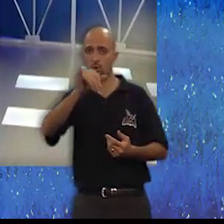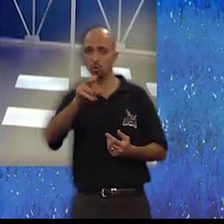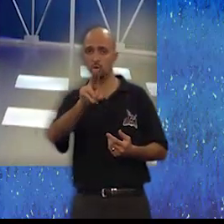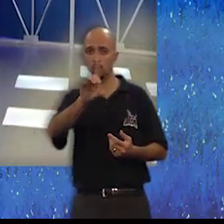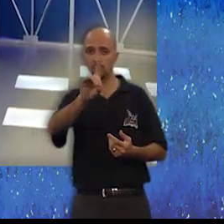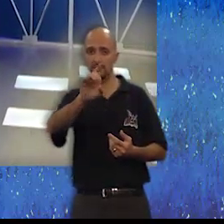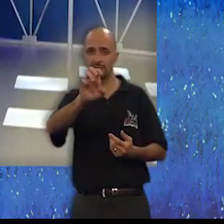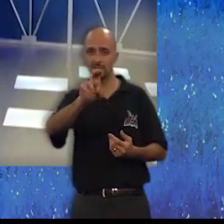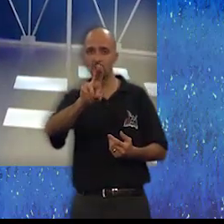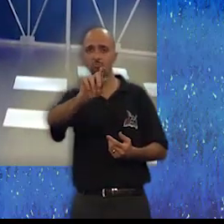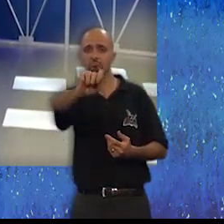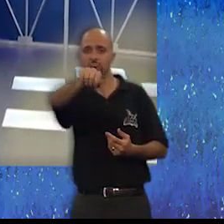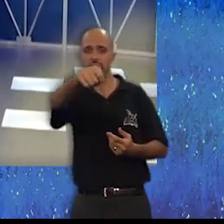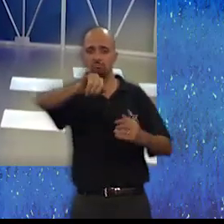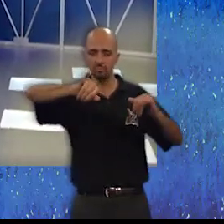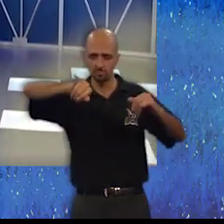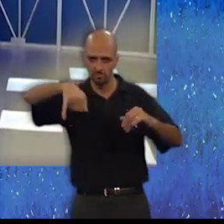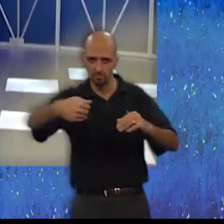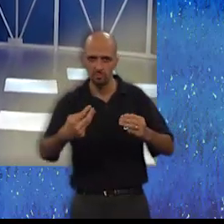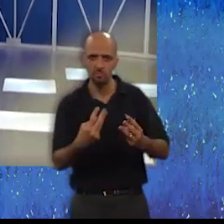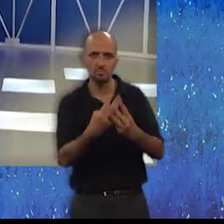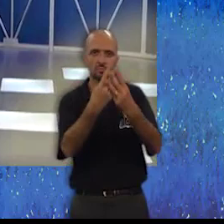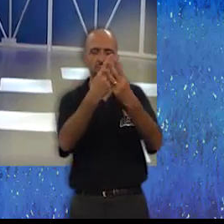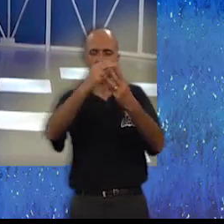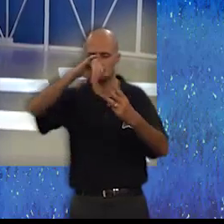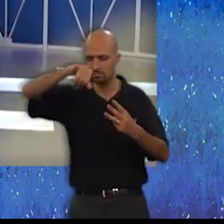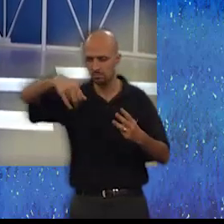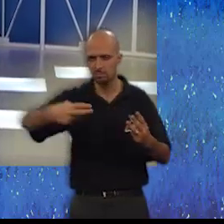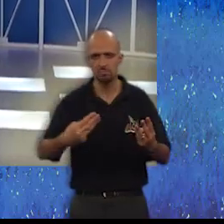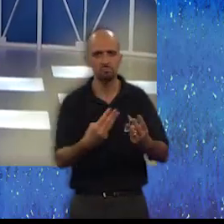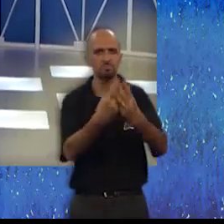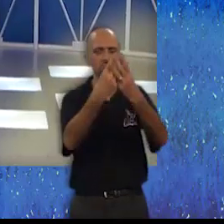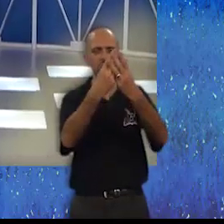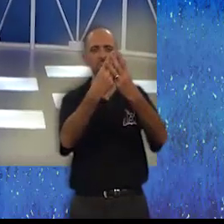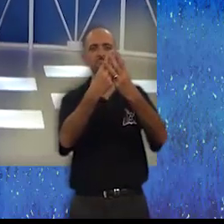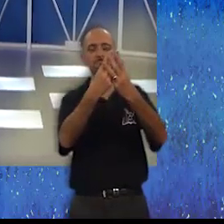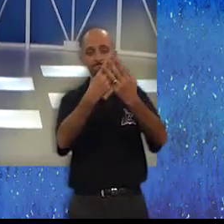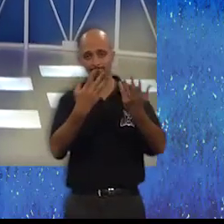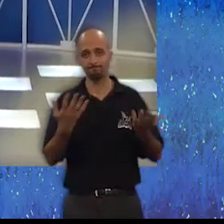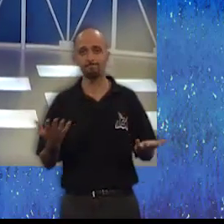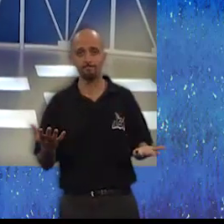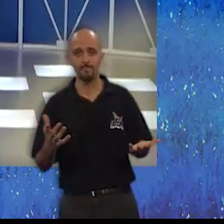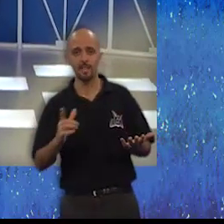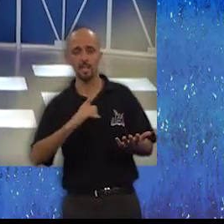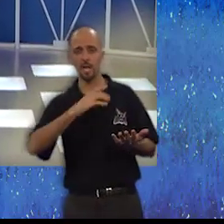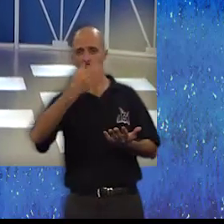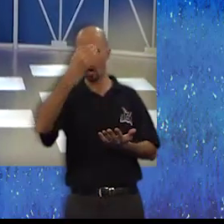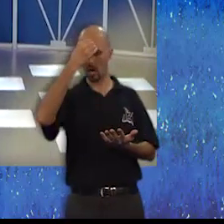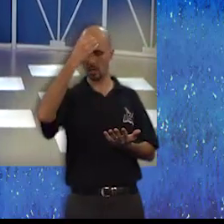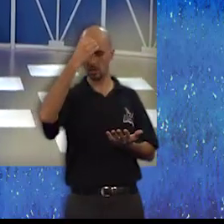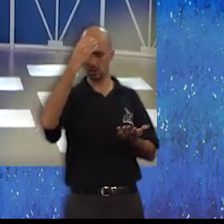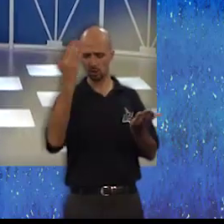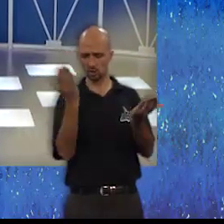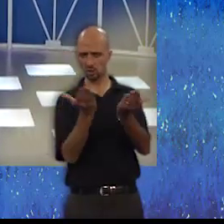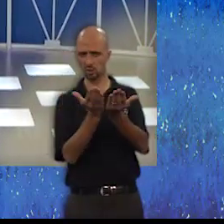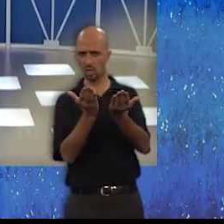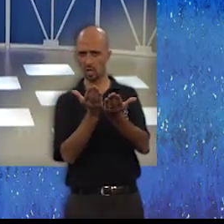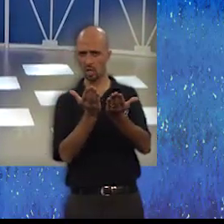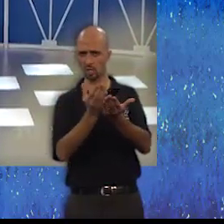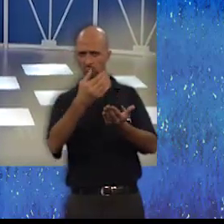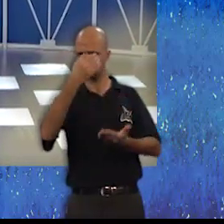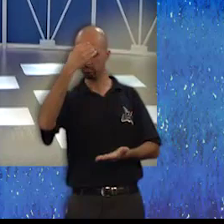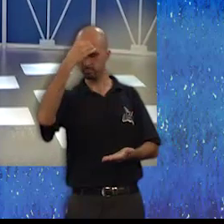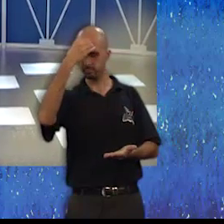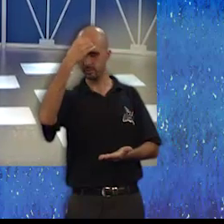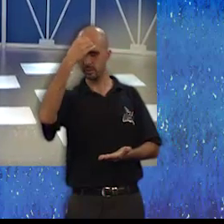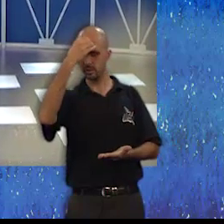era um jovem de origem judaica, ou seja, ele tinha uma base religiosa, uma base cristã, usando especialmente a linguagem de hoje.